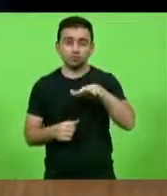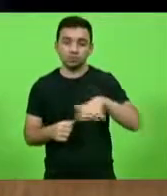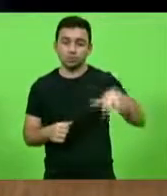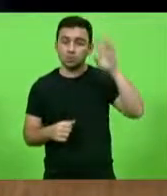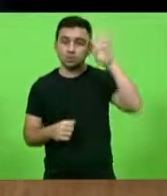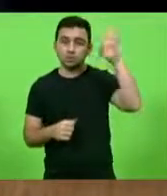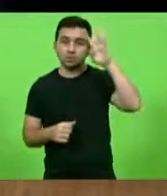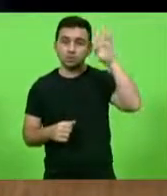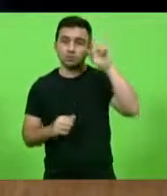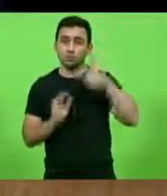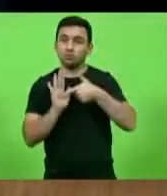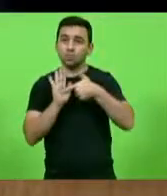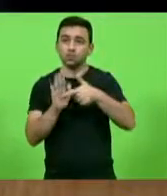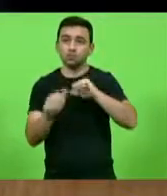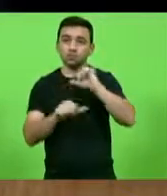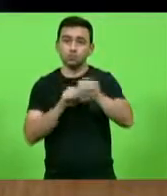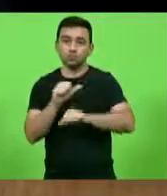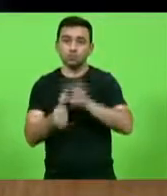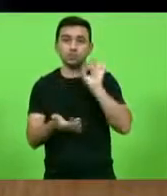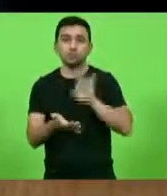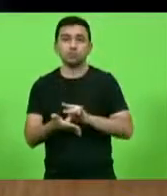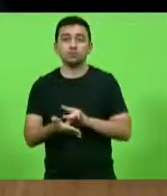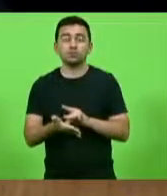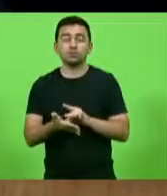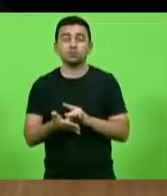só apresentar para mudar a realidade.